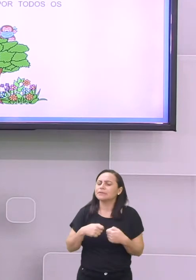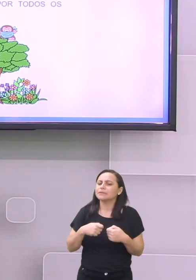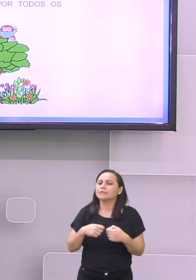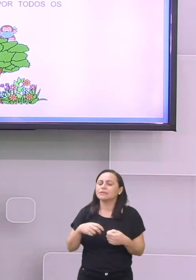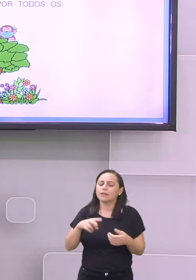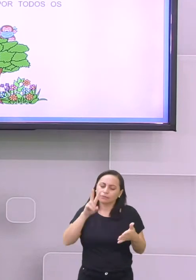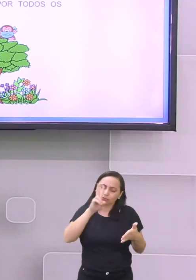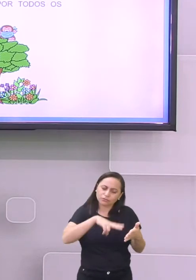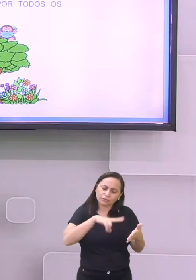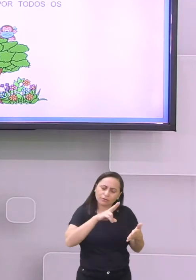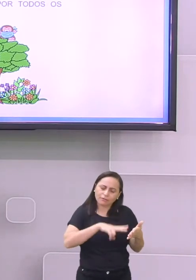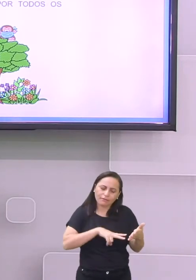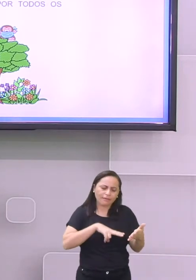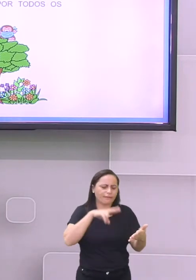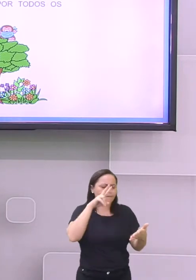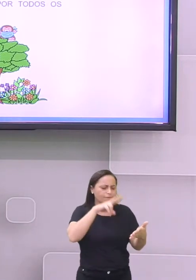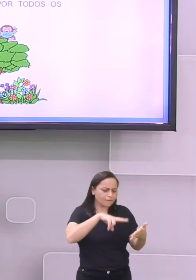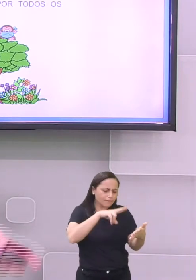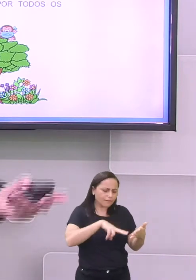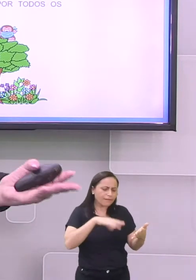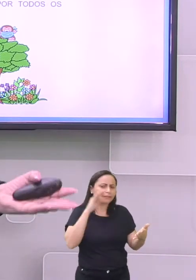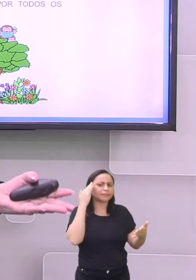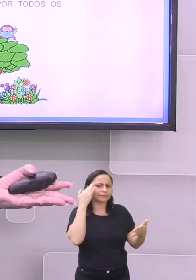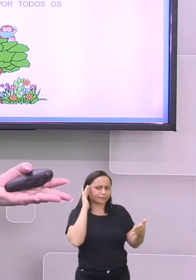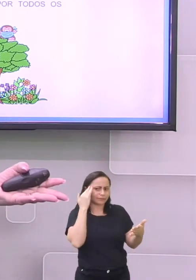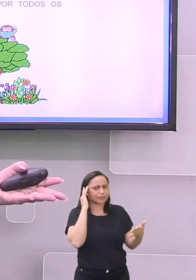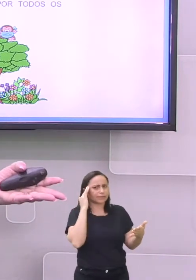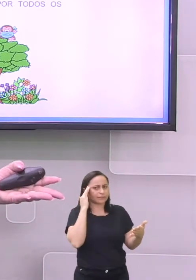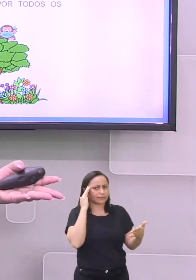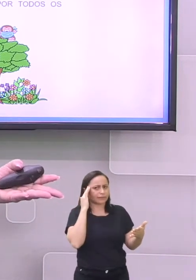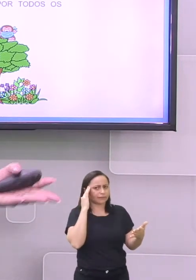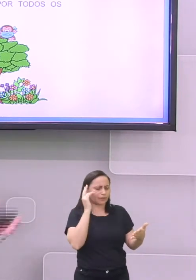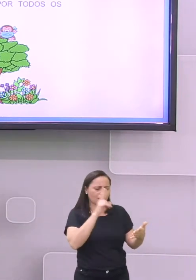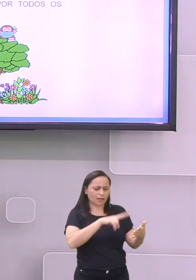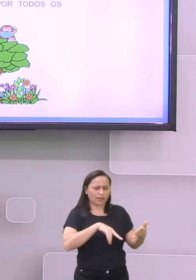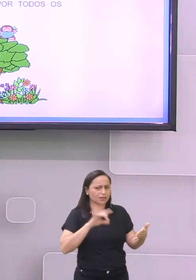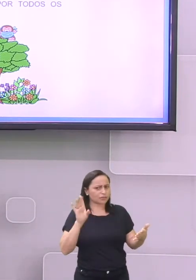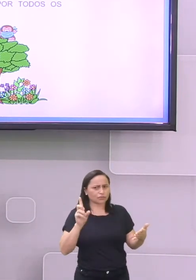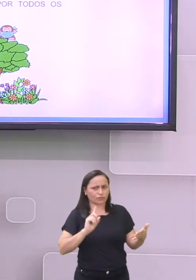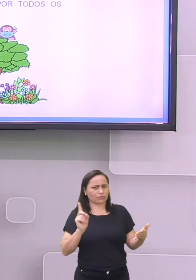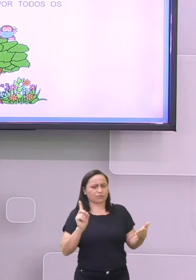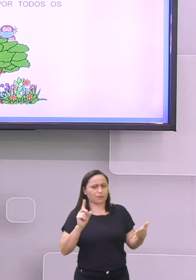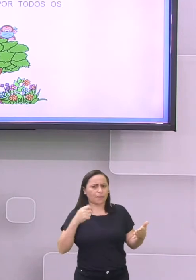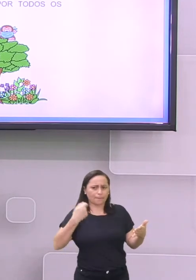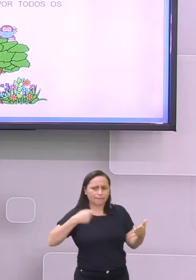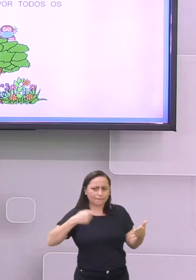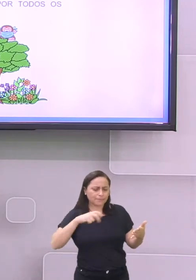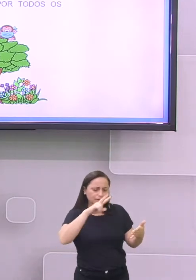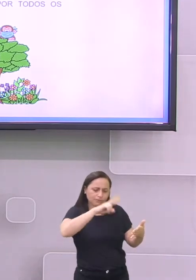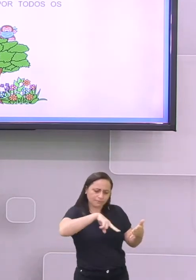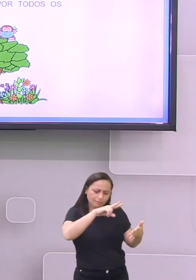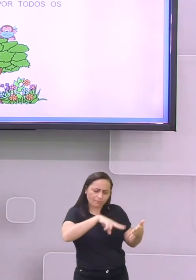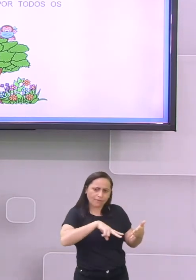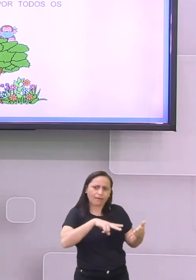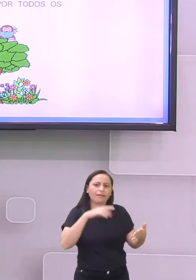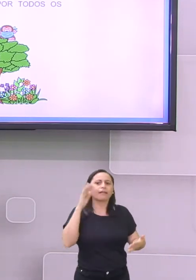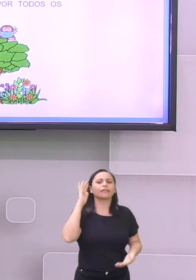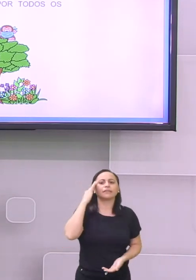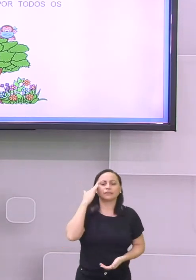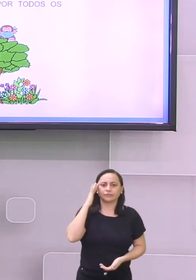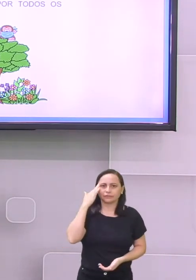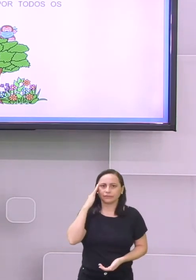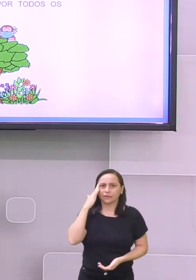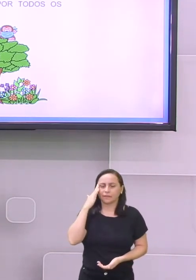e entender o que está lendo. Não adianta só ler, né, gente? Tem que ler e entender. Então, eu trouxe